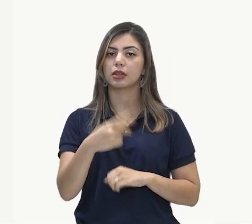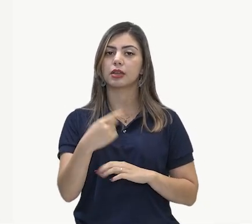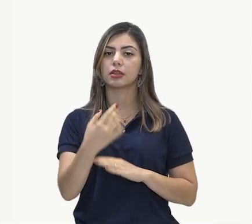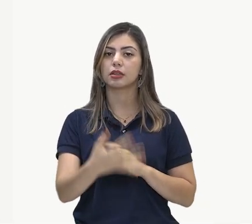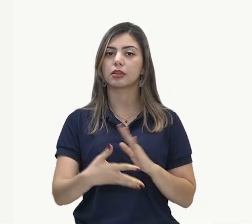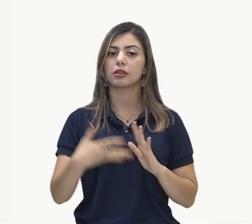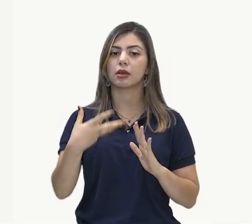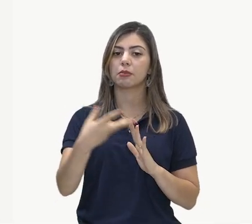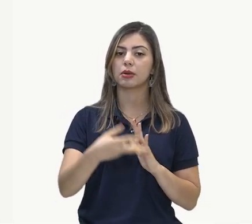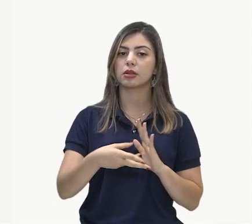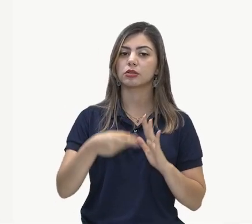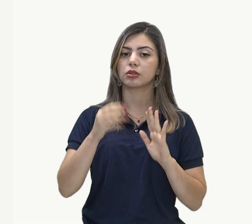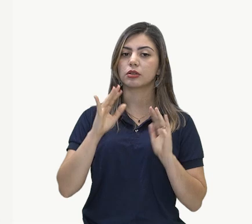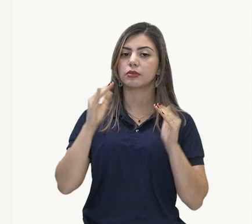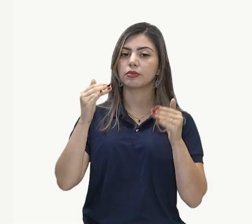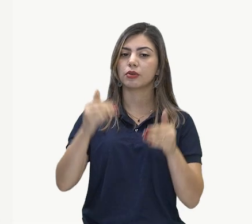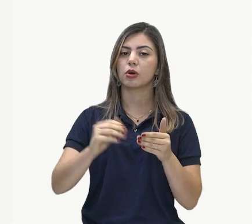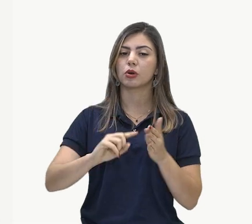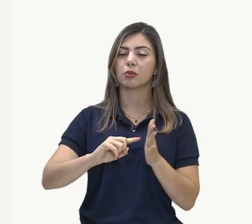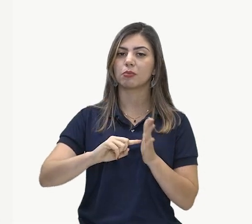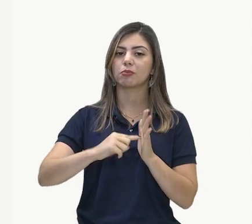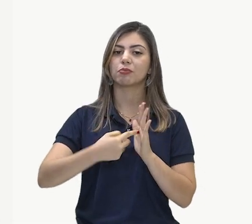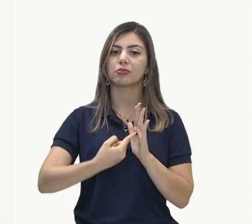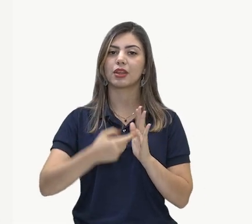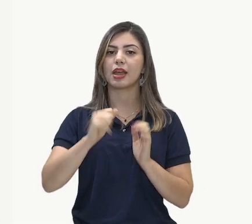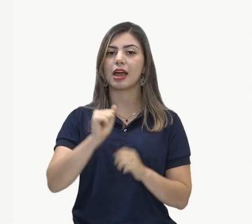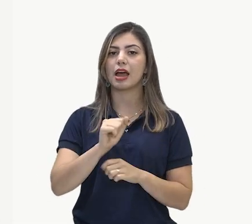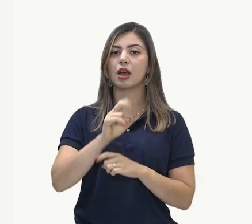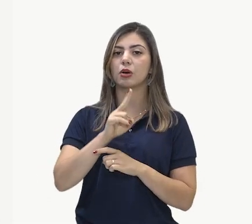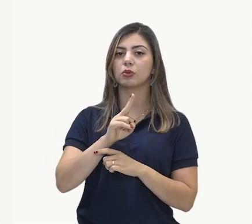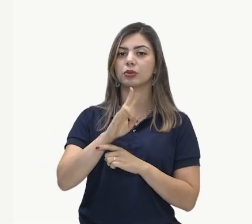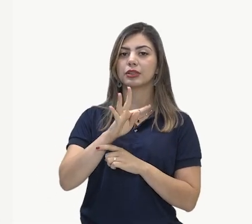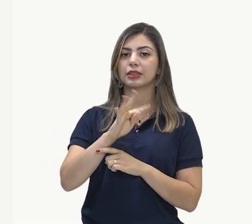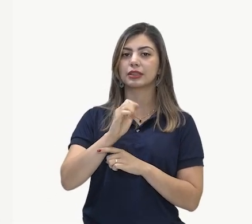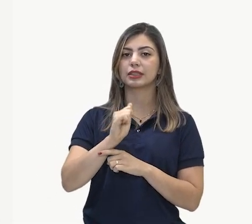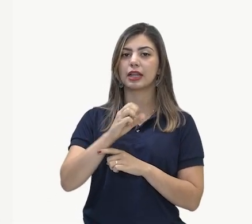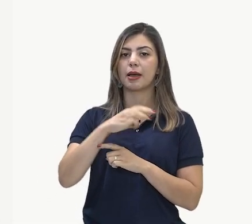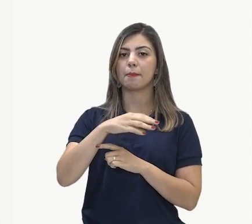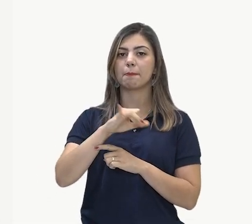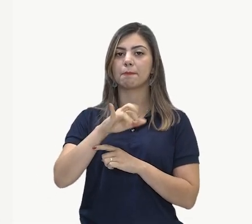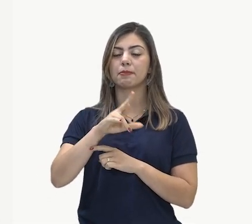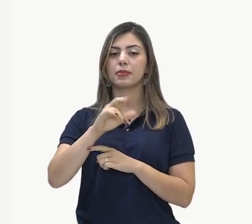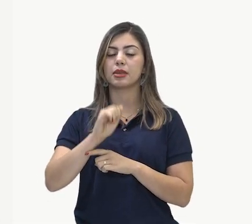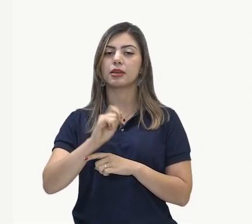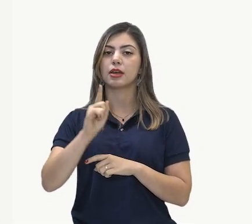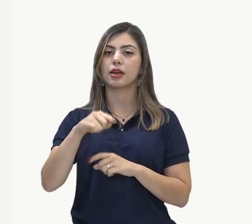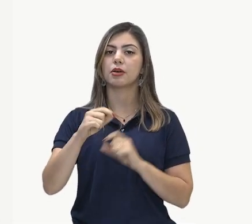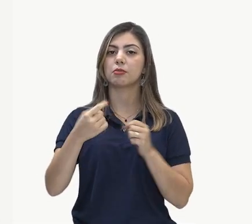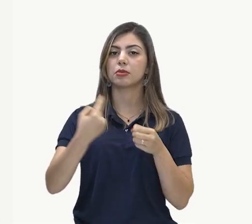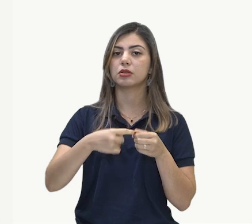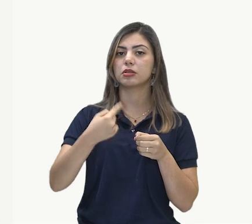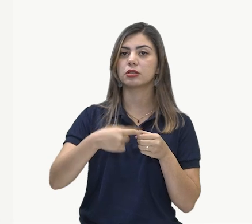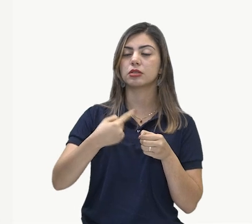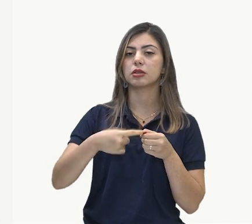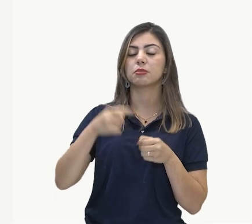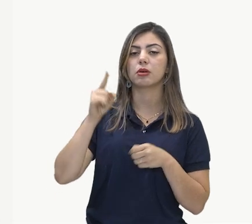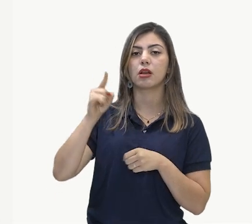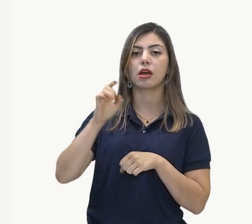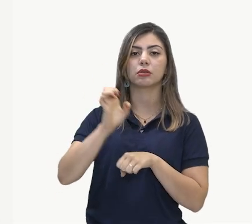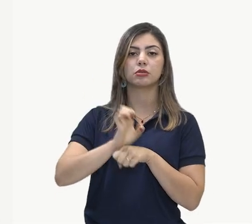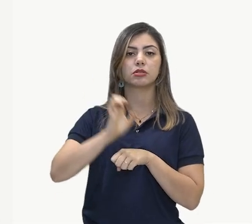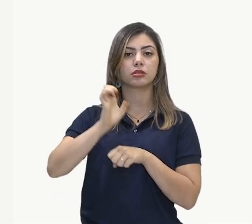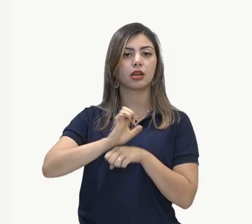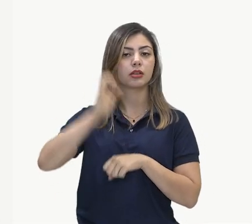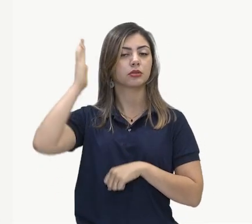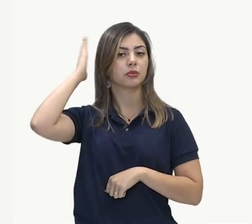o destaque está aqui, em Altamira. Altamira é um município do estado do Pará, aonde